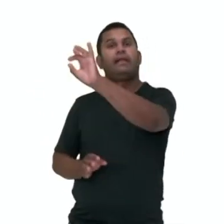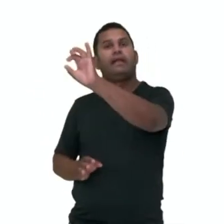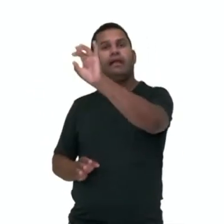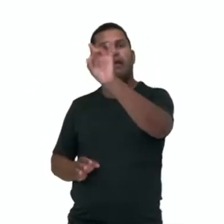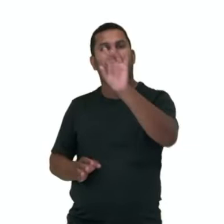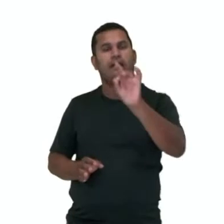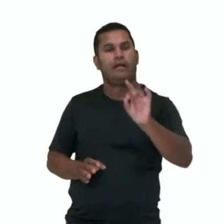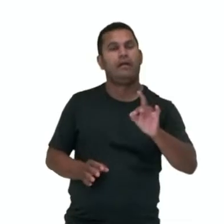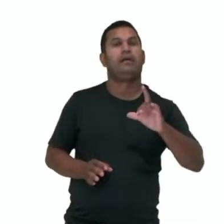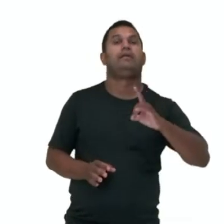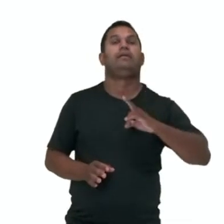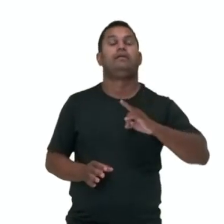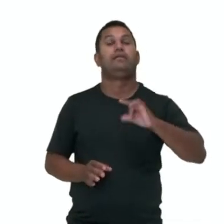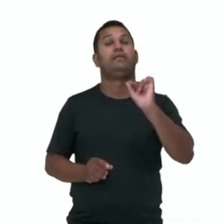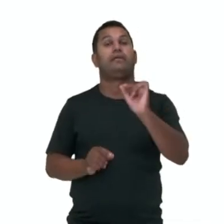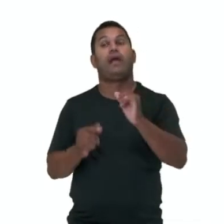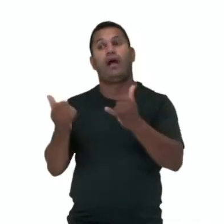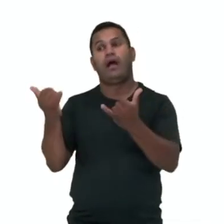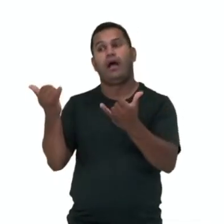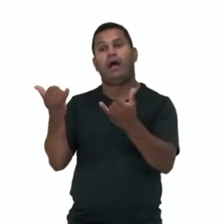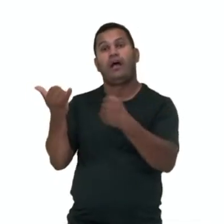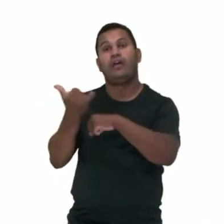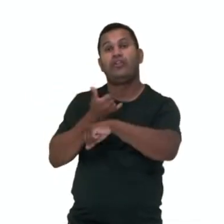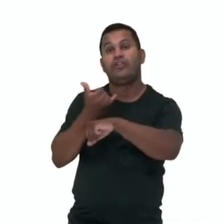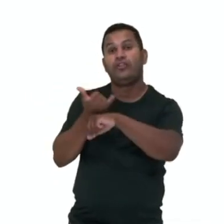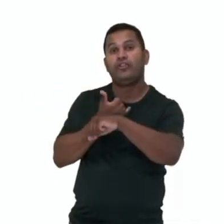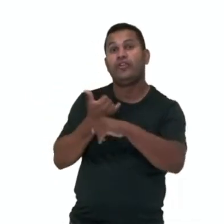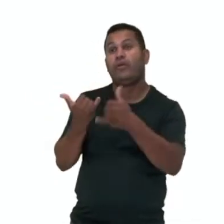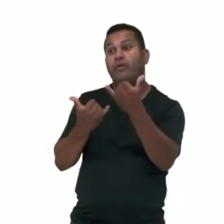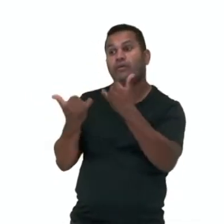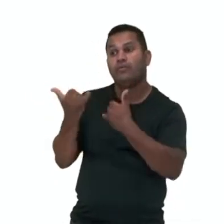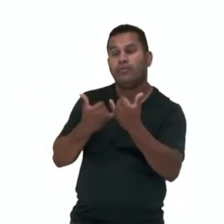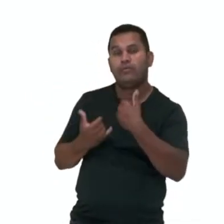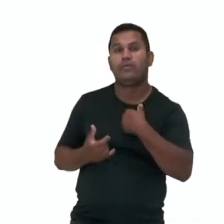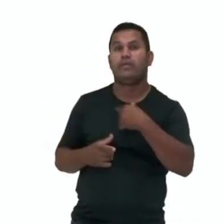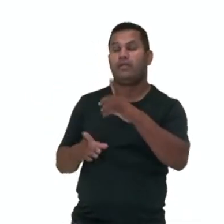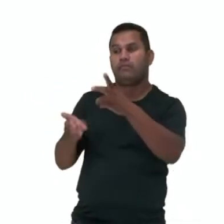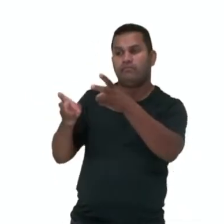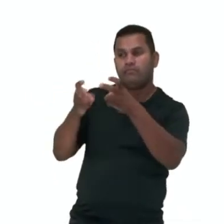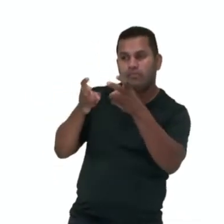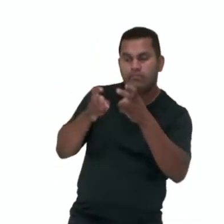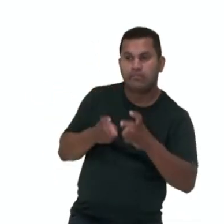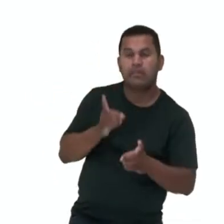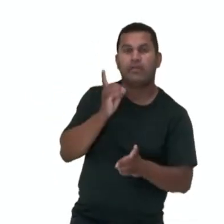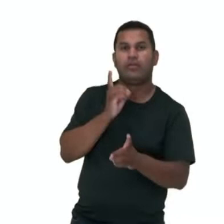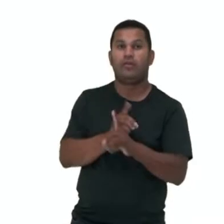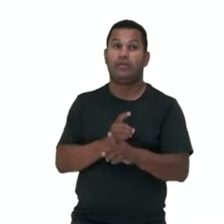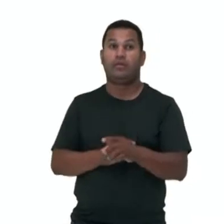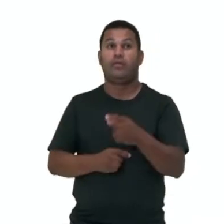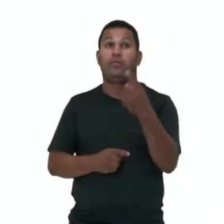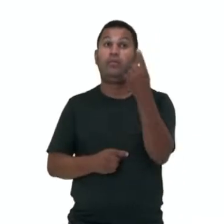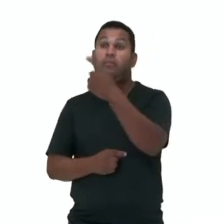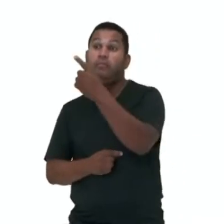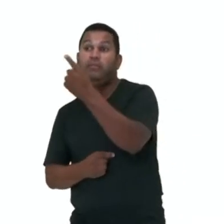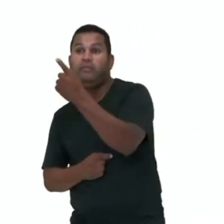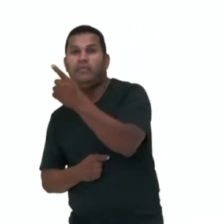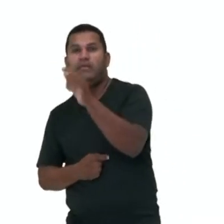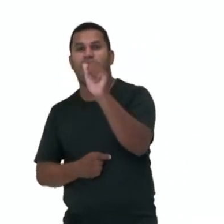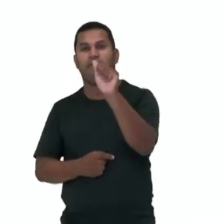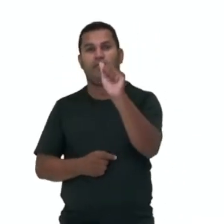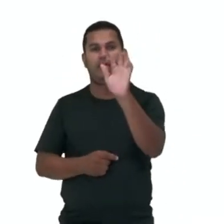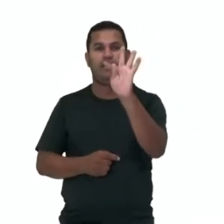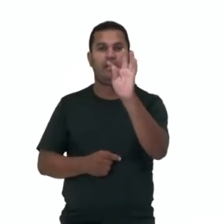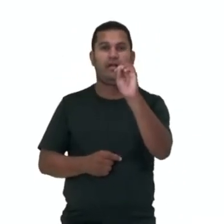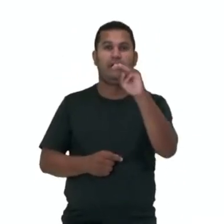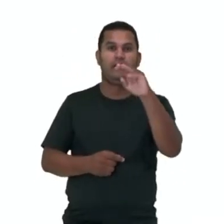a quantidade de informações. Por exemplo, nós temos um átomo sozinho é um elemento químico. Agora, um